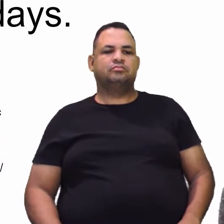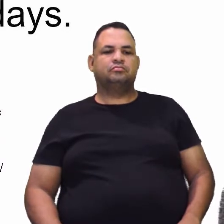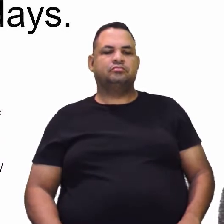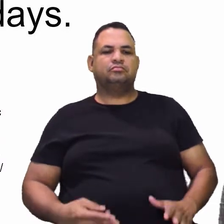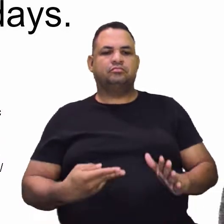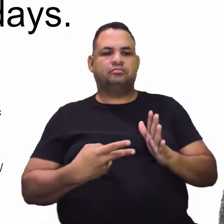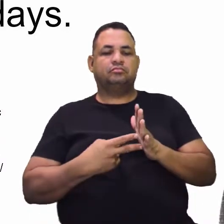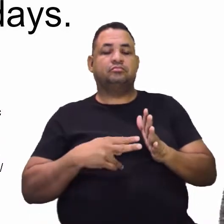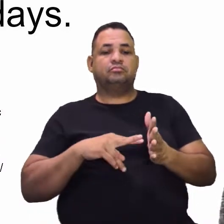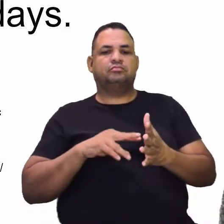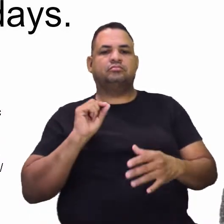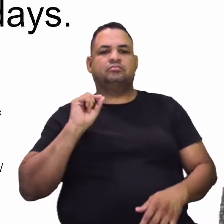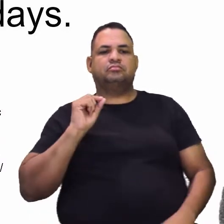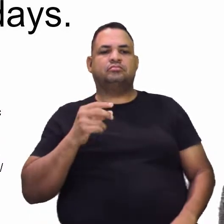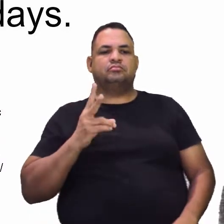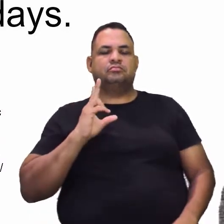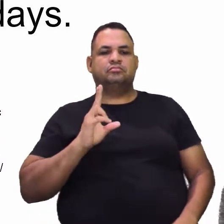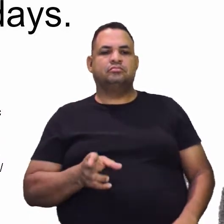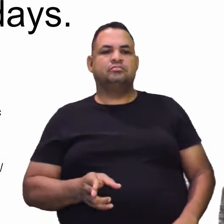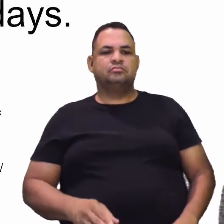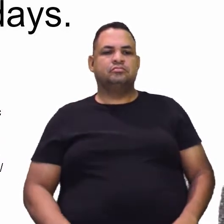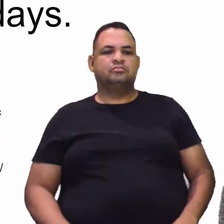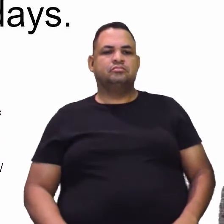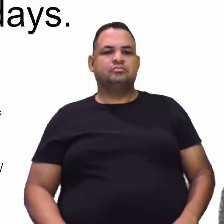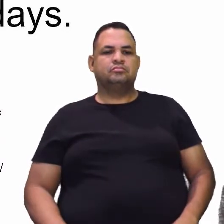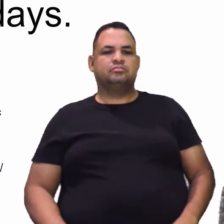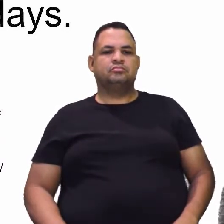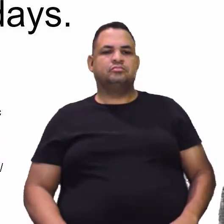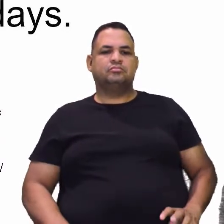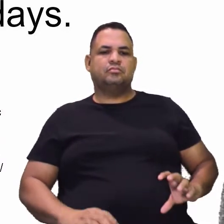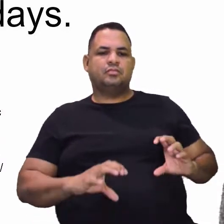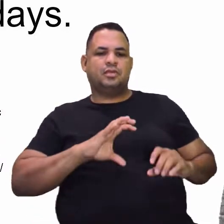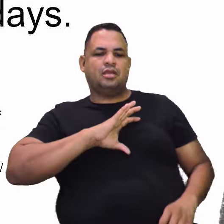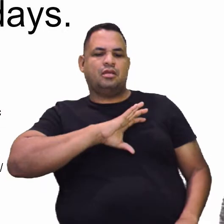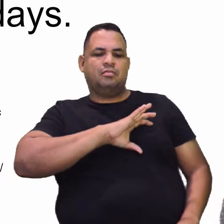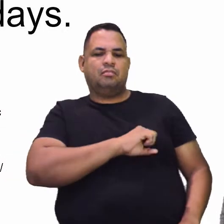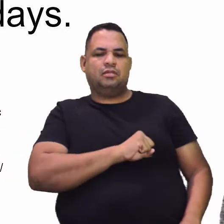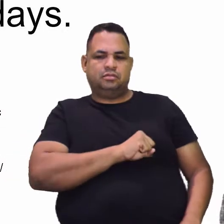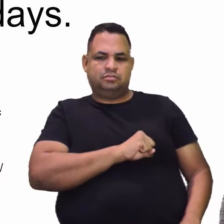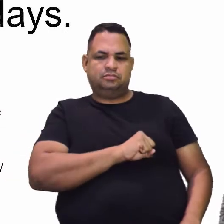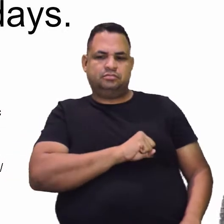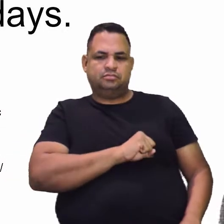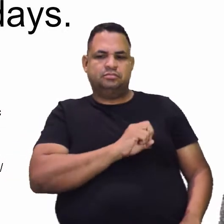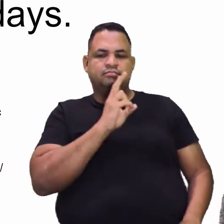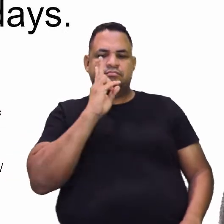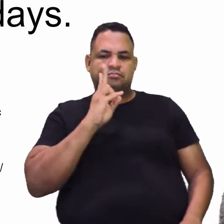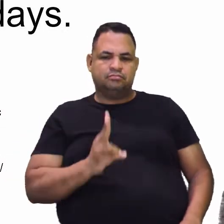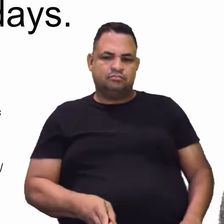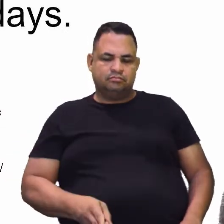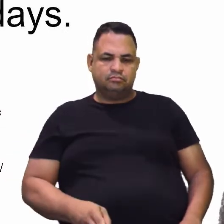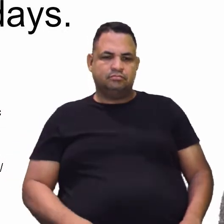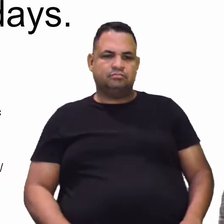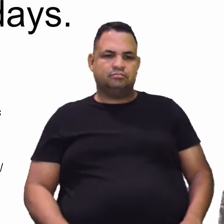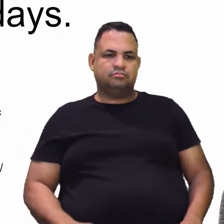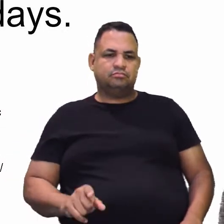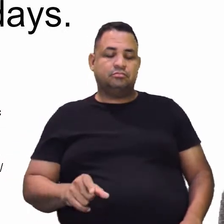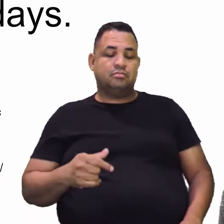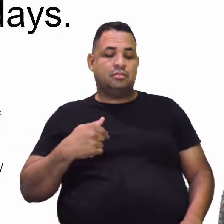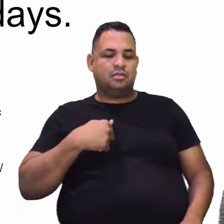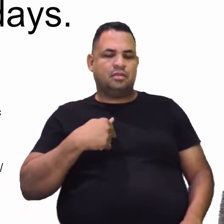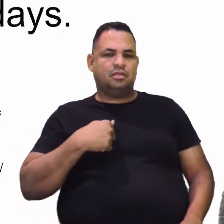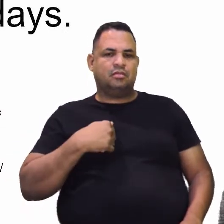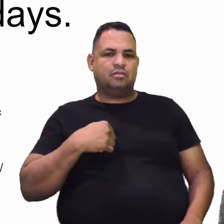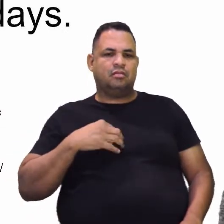love significa o quê? É igual ao quê? Amar. Amar. Eu não falo eu amar